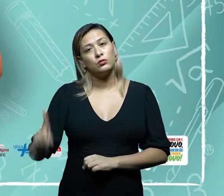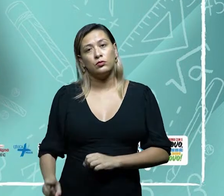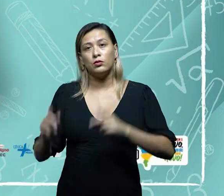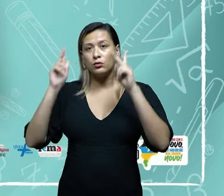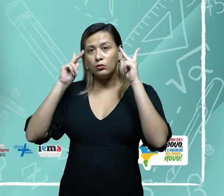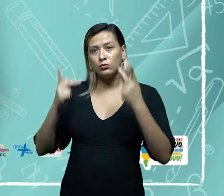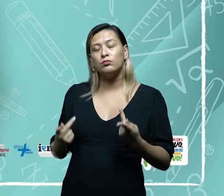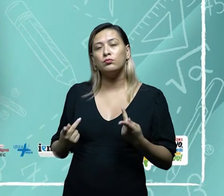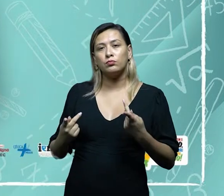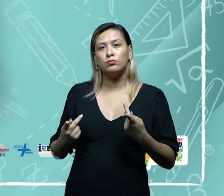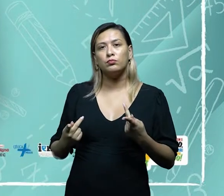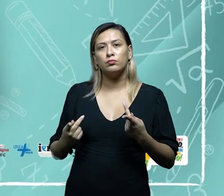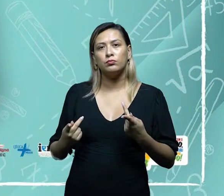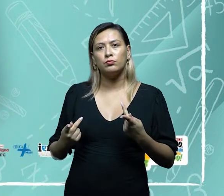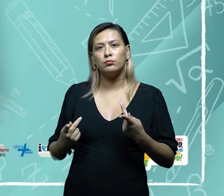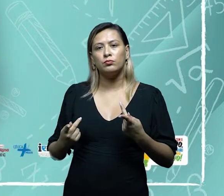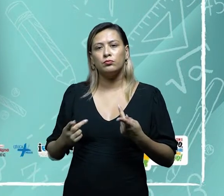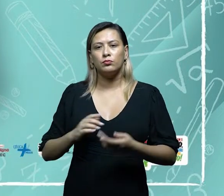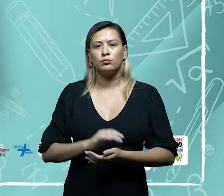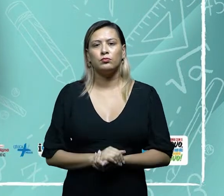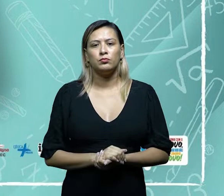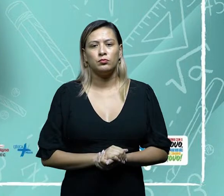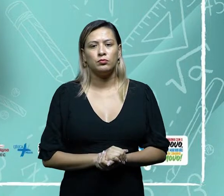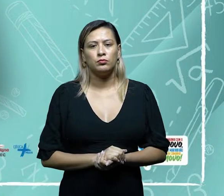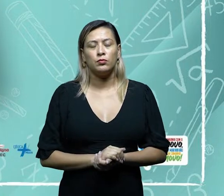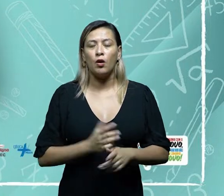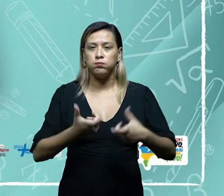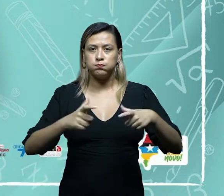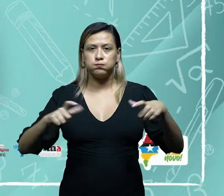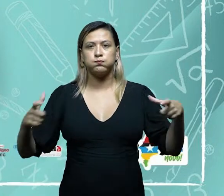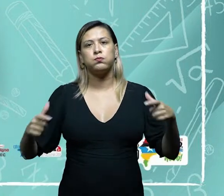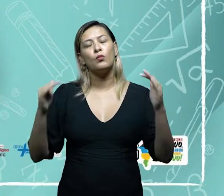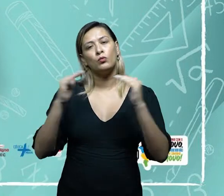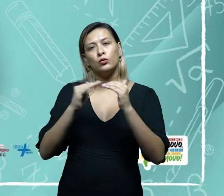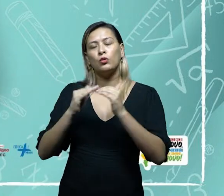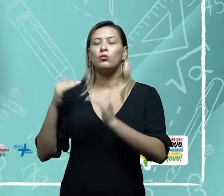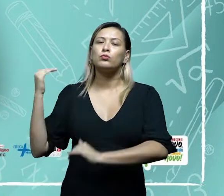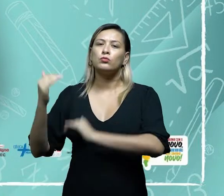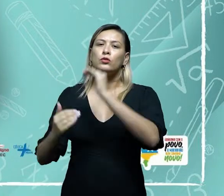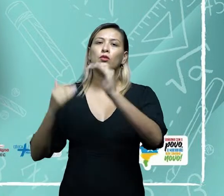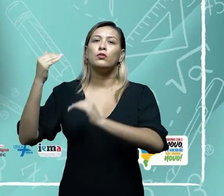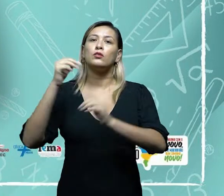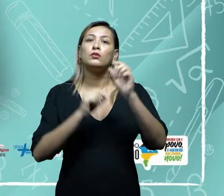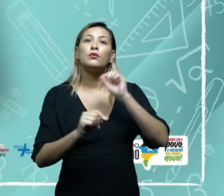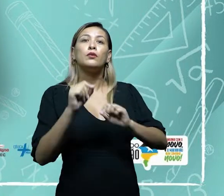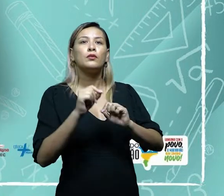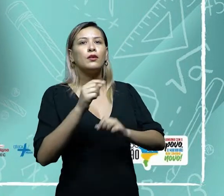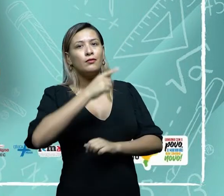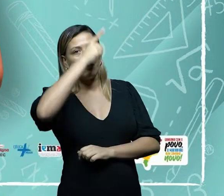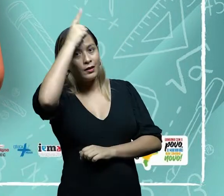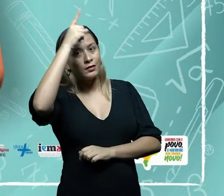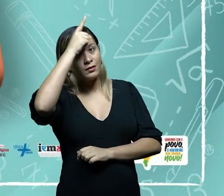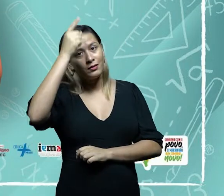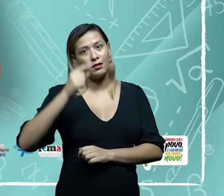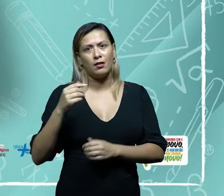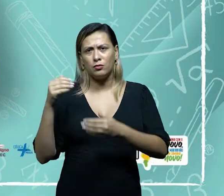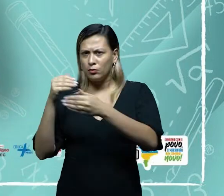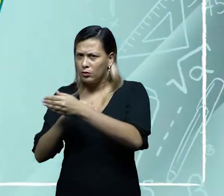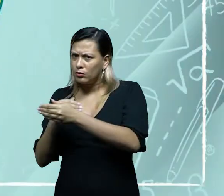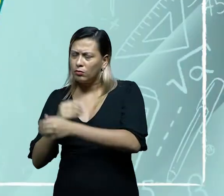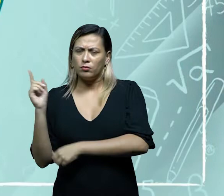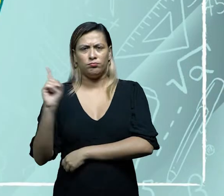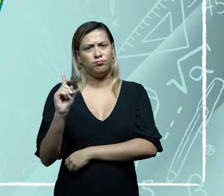são expansivos. De acordo com a sua evolução, os direitos são criados e não suprimidos, tá